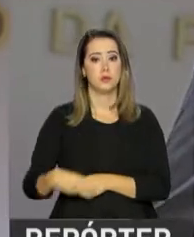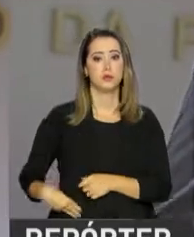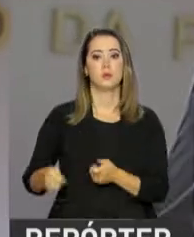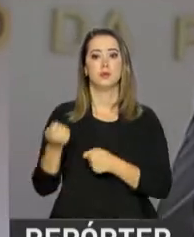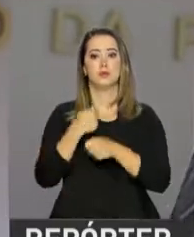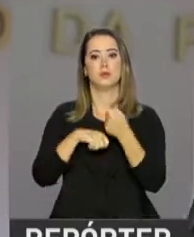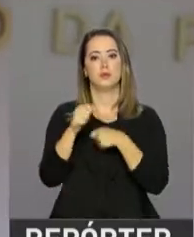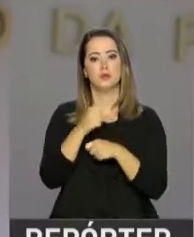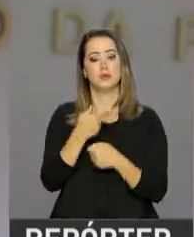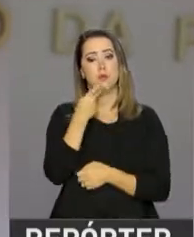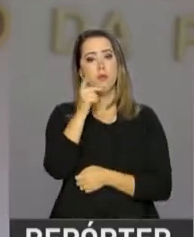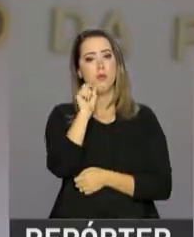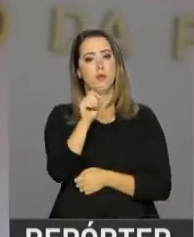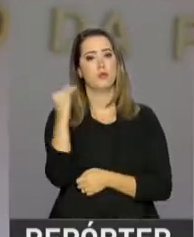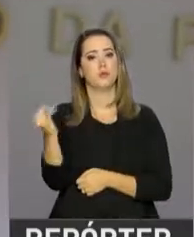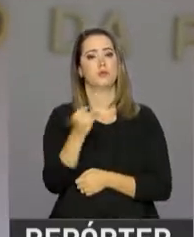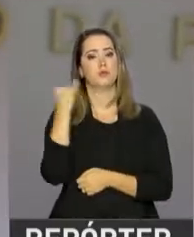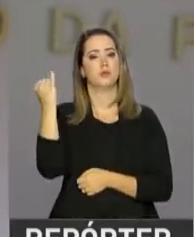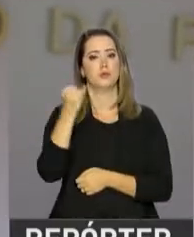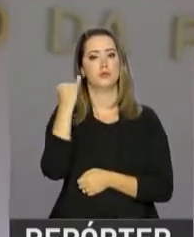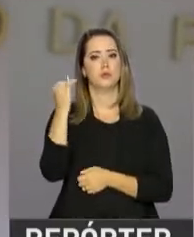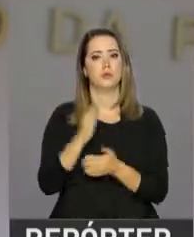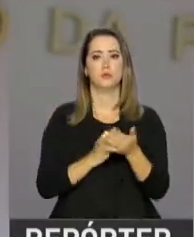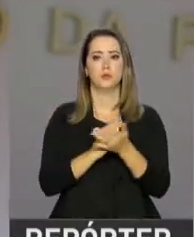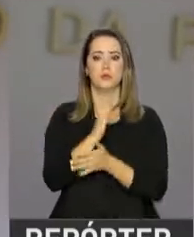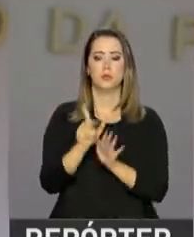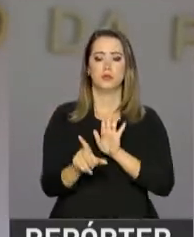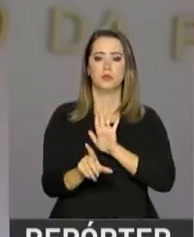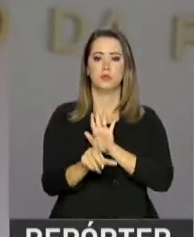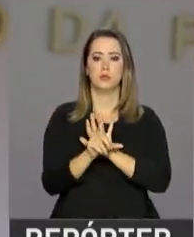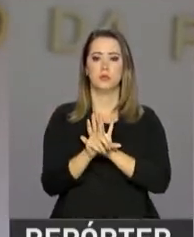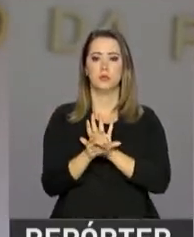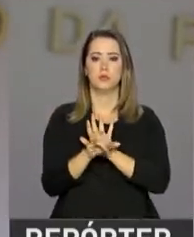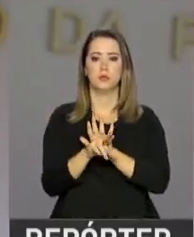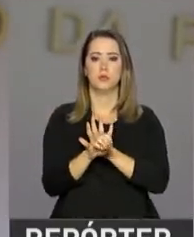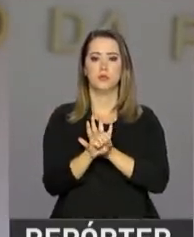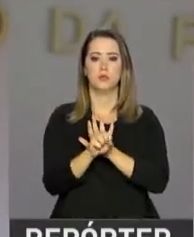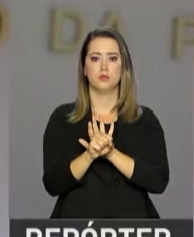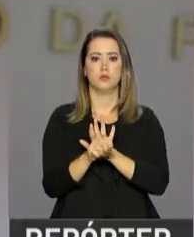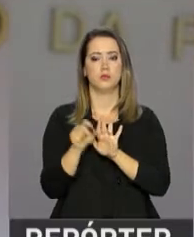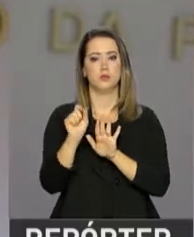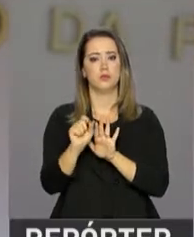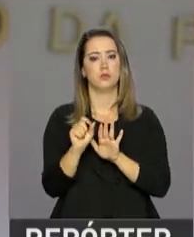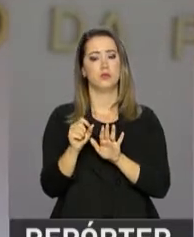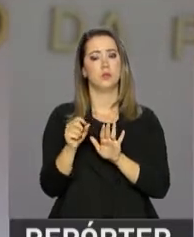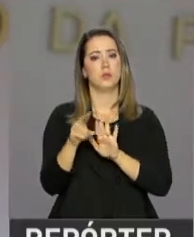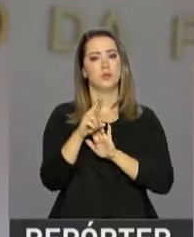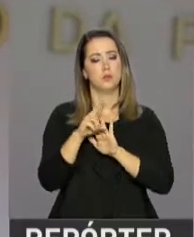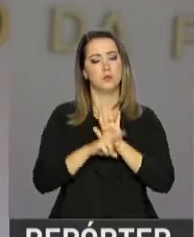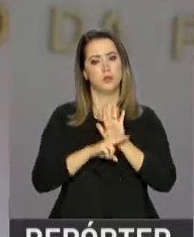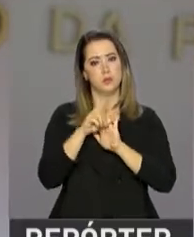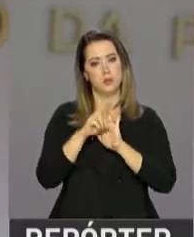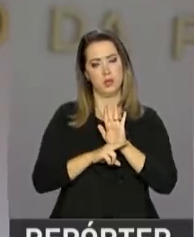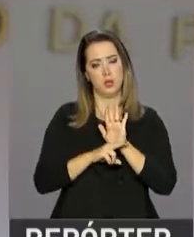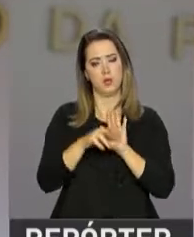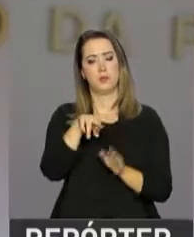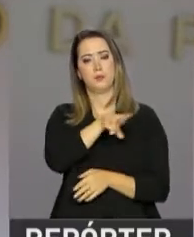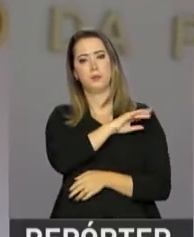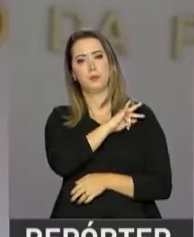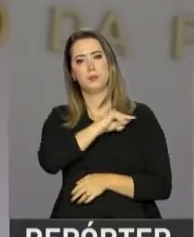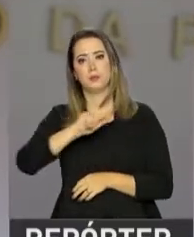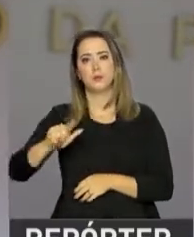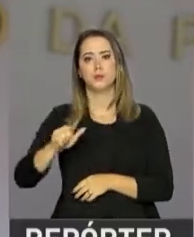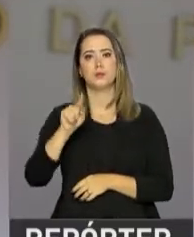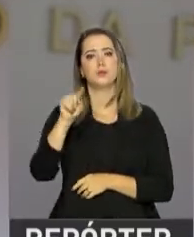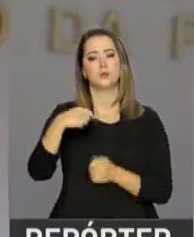Fazenda, Henrique Meirelles, falando sobre a importância da aprovação da reforma da Previdência para que as normas que regem a responsabilidade fiscal